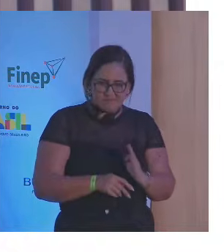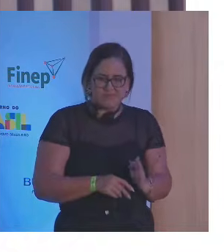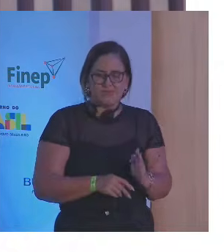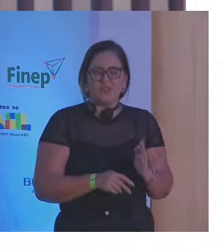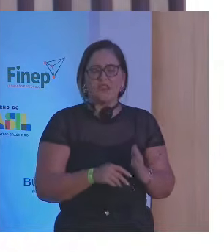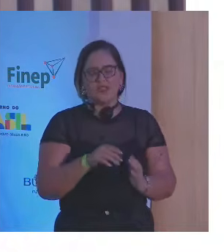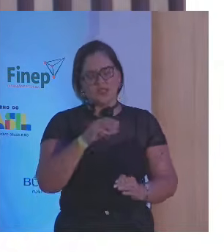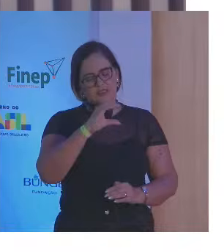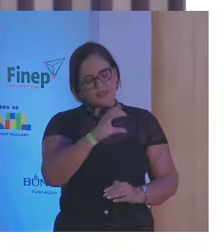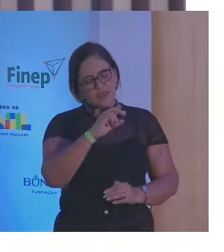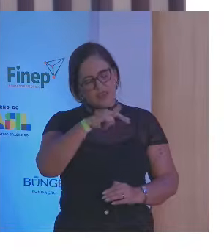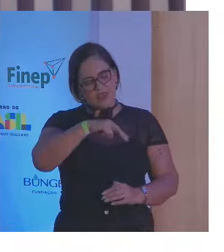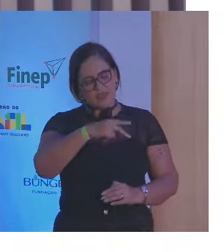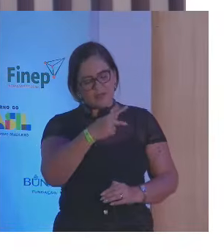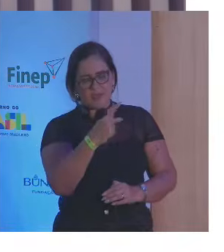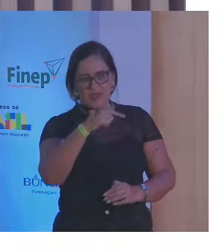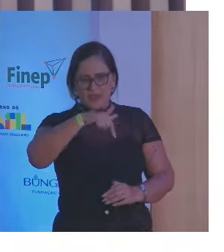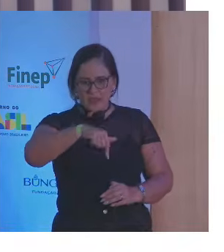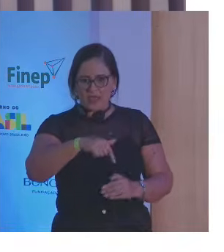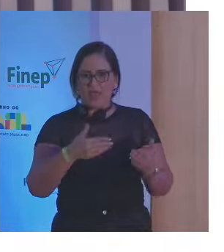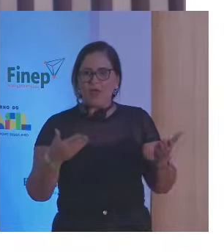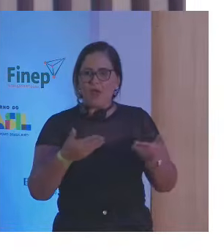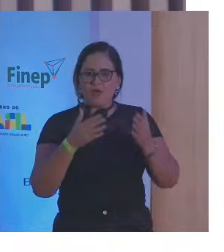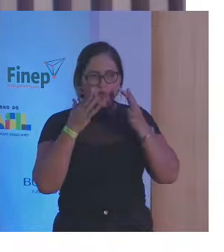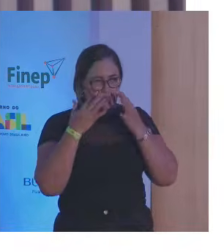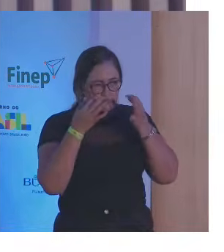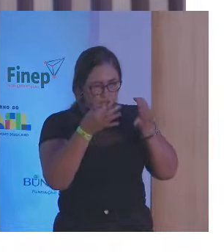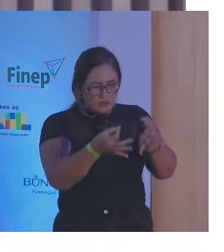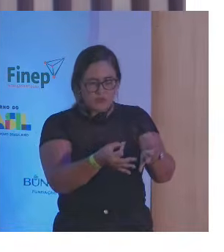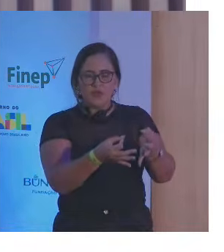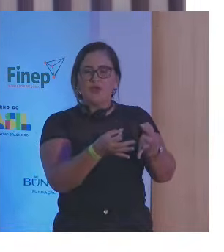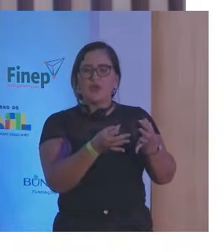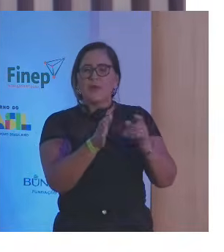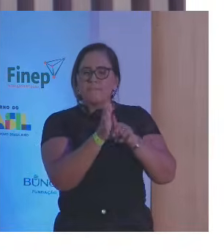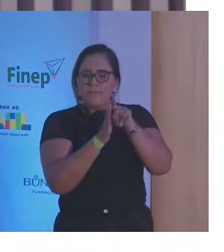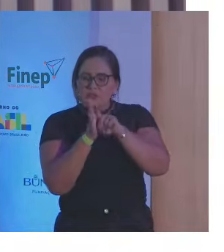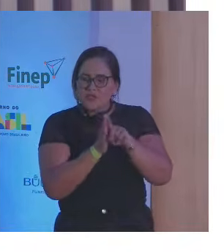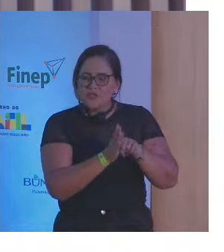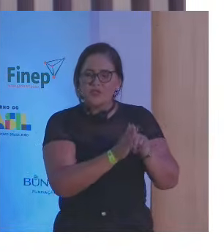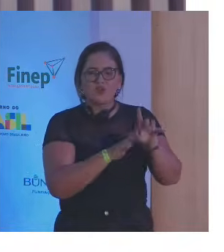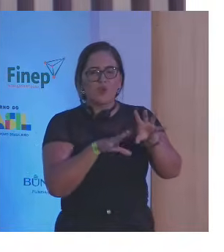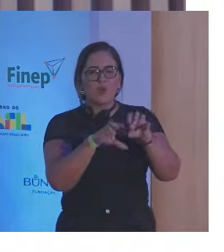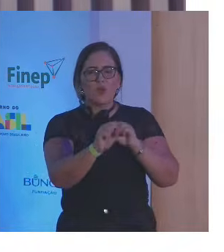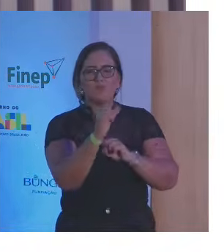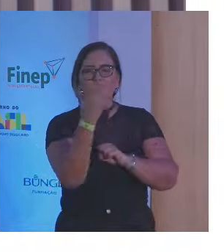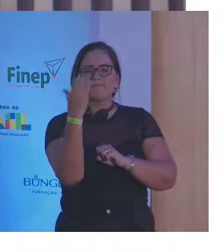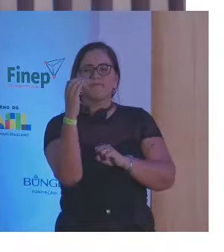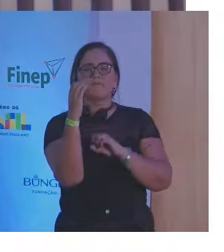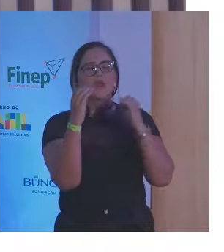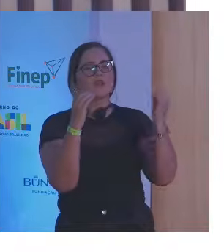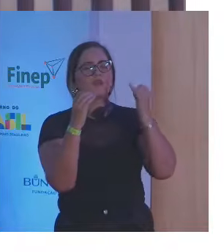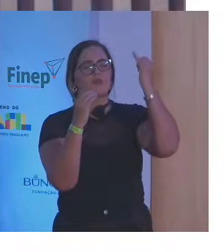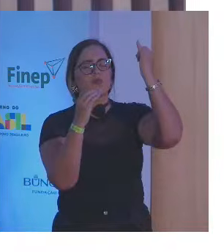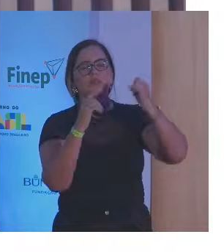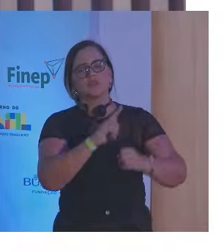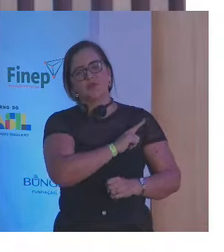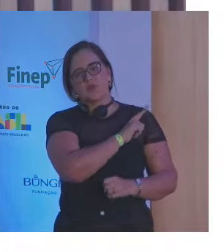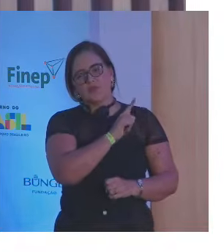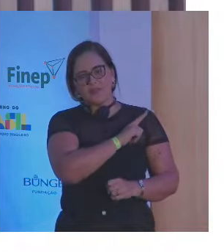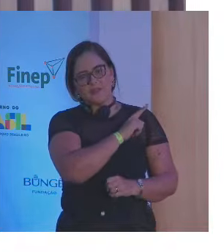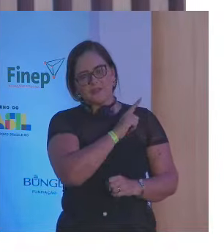no CNPq. Atualmente se dedica à pesquisa sobre diplomacia científica e sua importância na